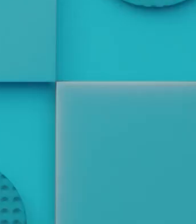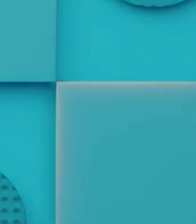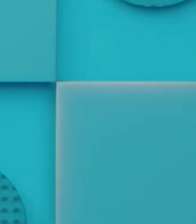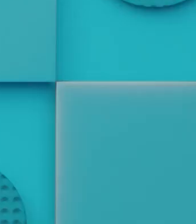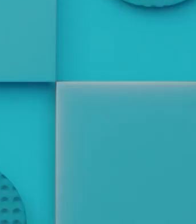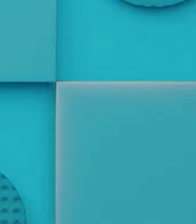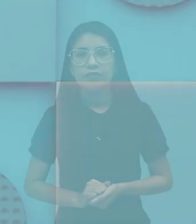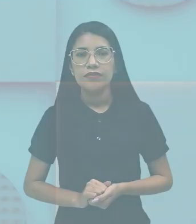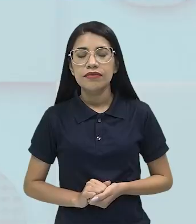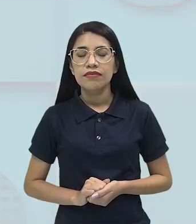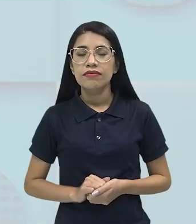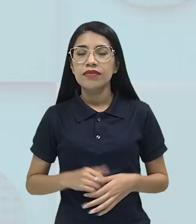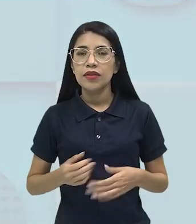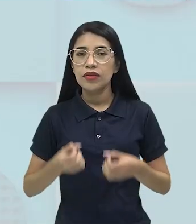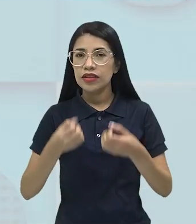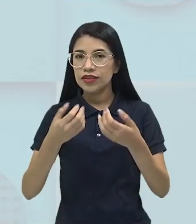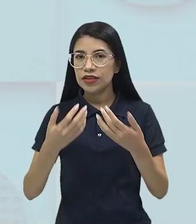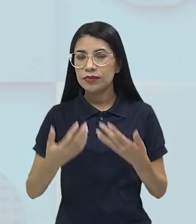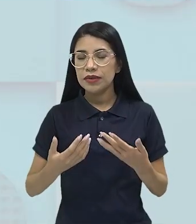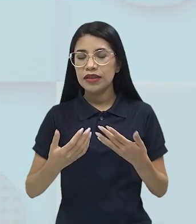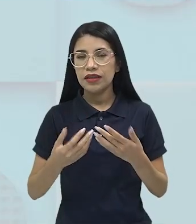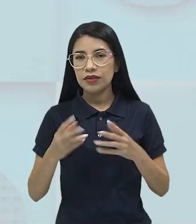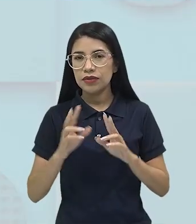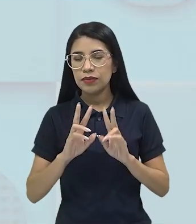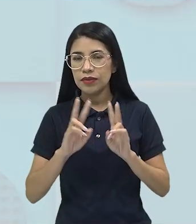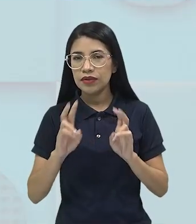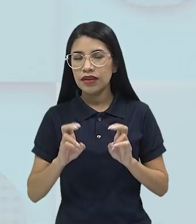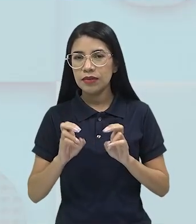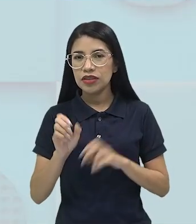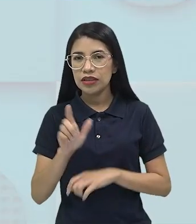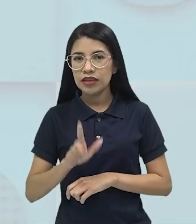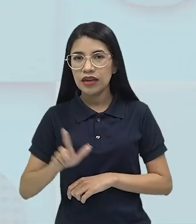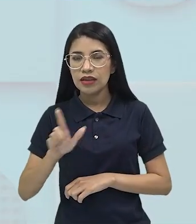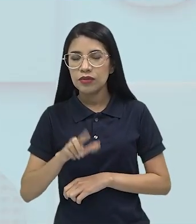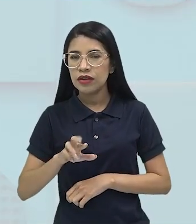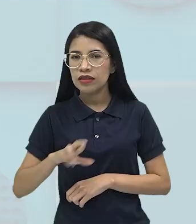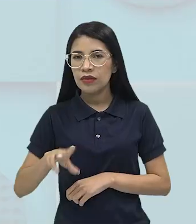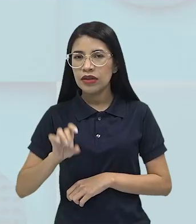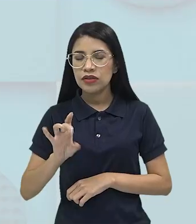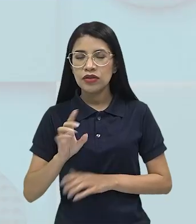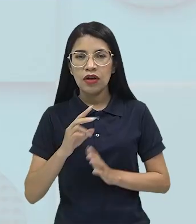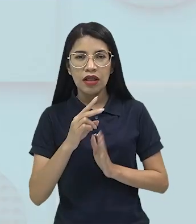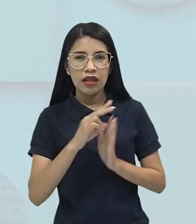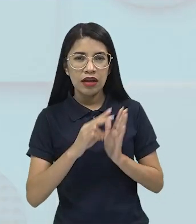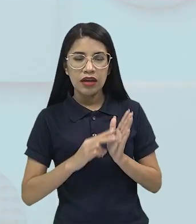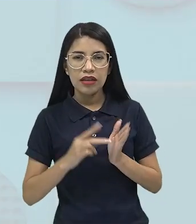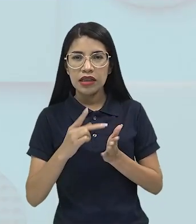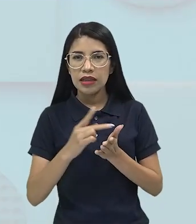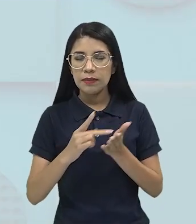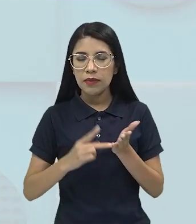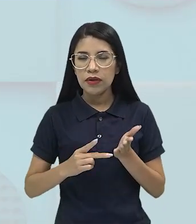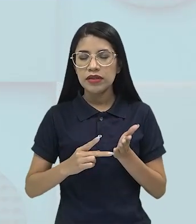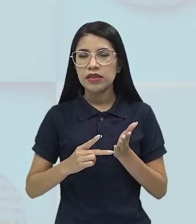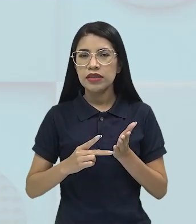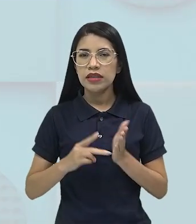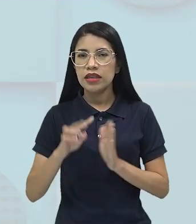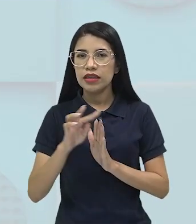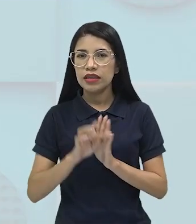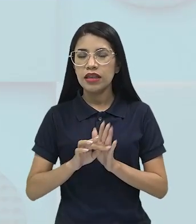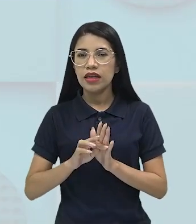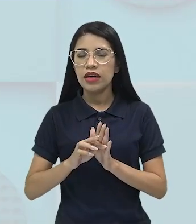Quando nós falamos de estudos literários, nós não falamos só sobre leituras de textos, como poemas, como romances, contos,